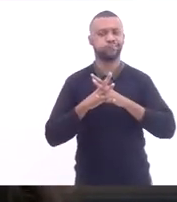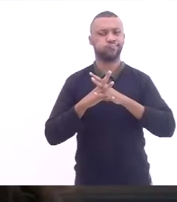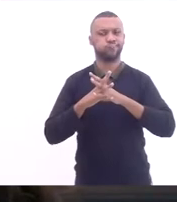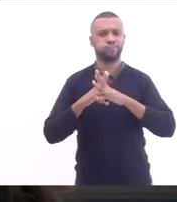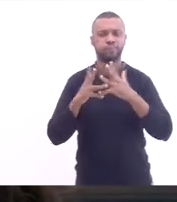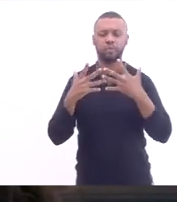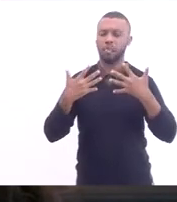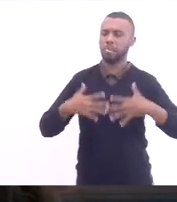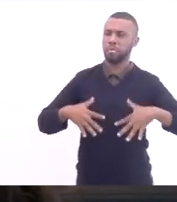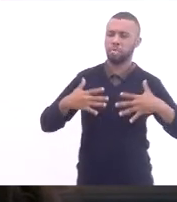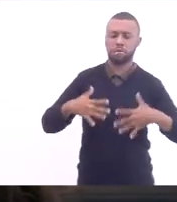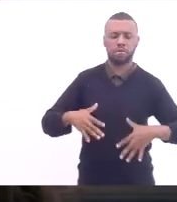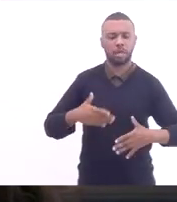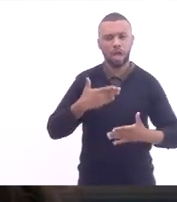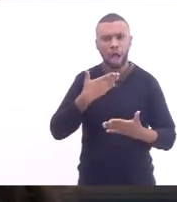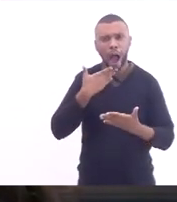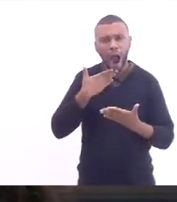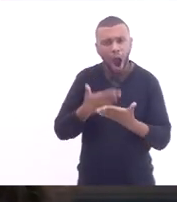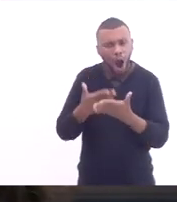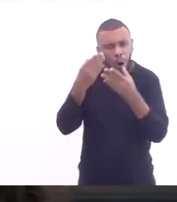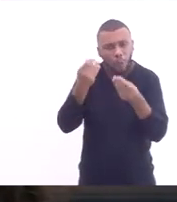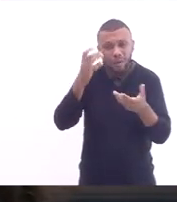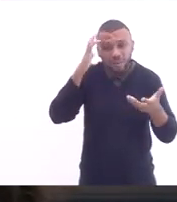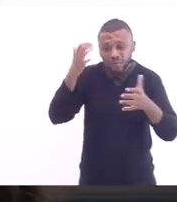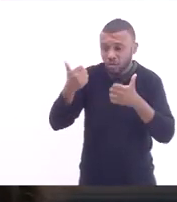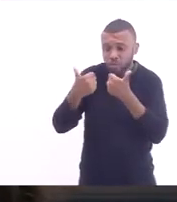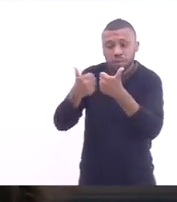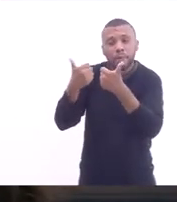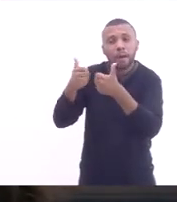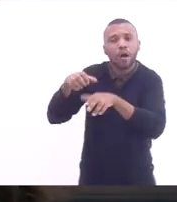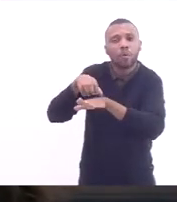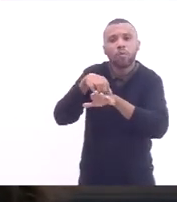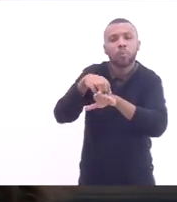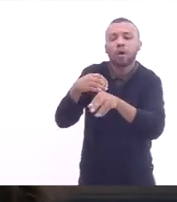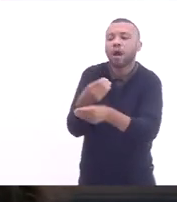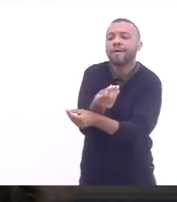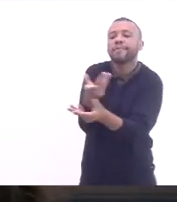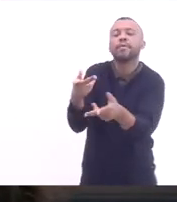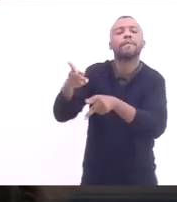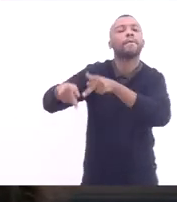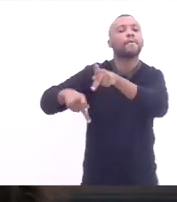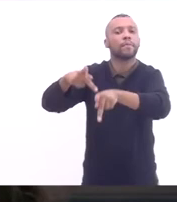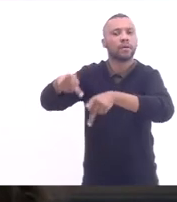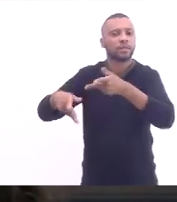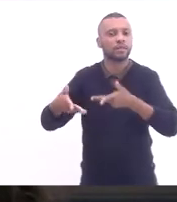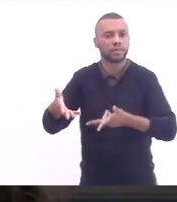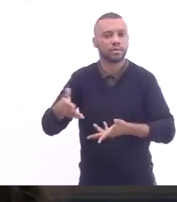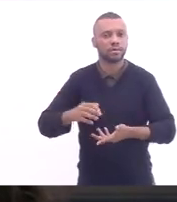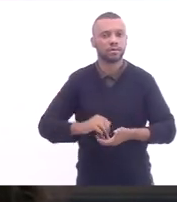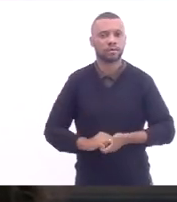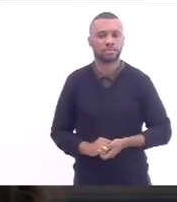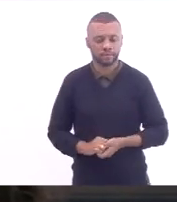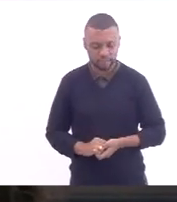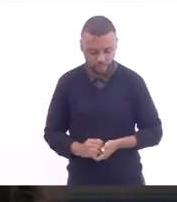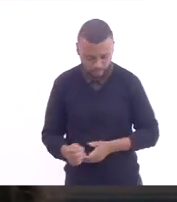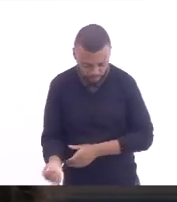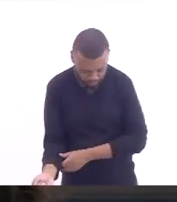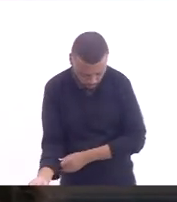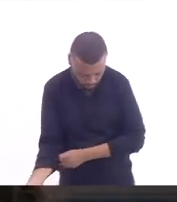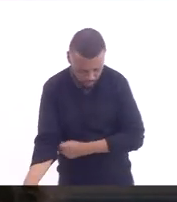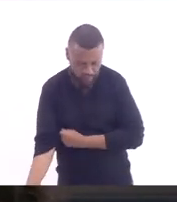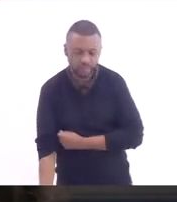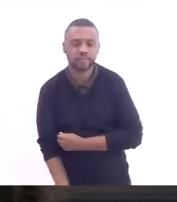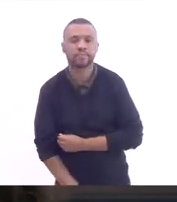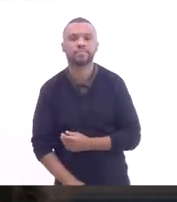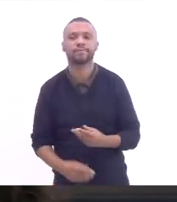escândalo da condição de transporte, como um serviço oferecido à população,